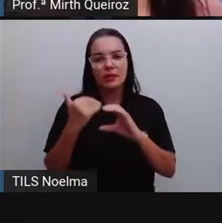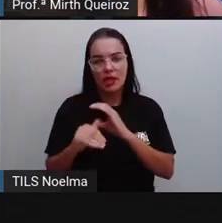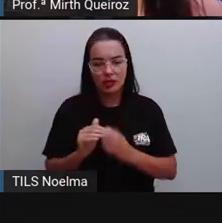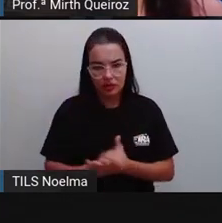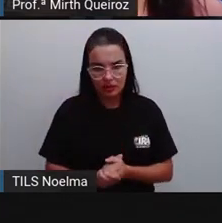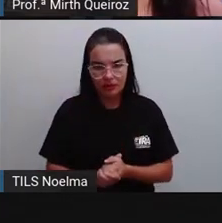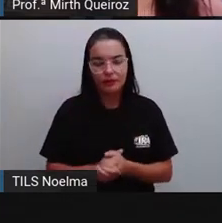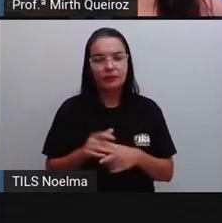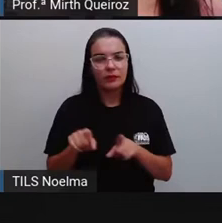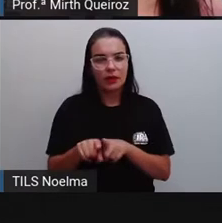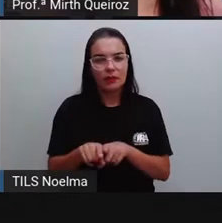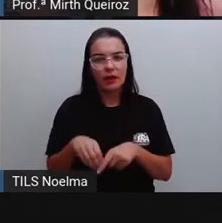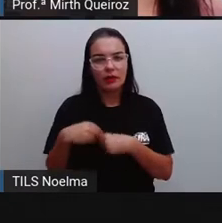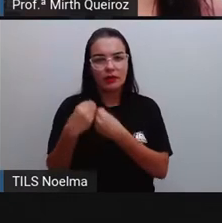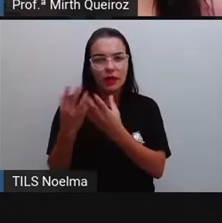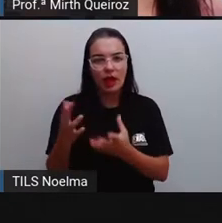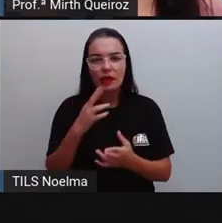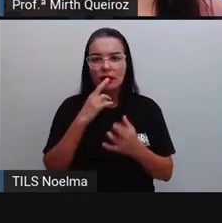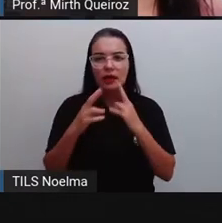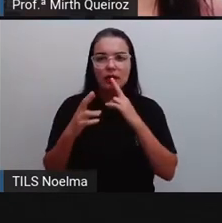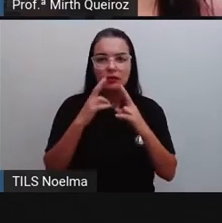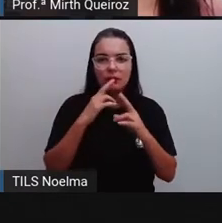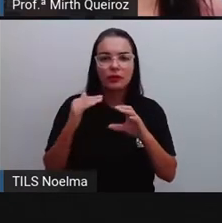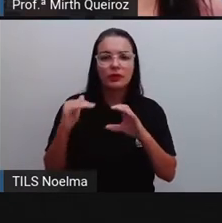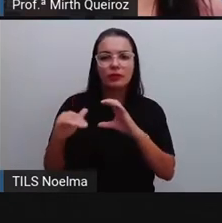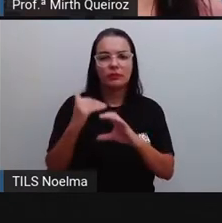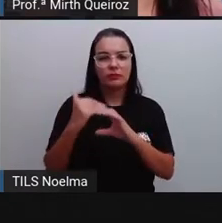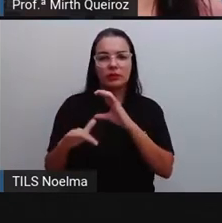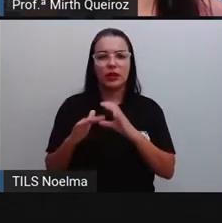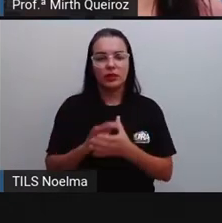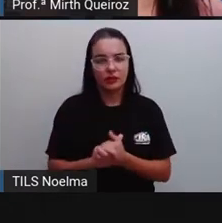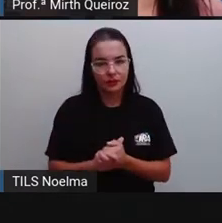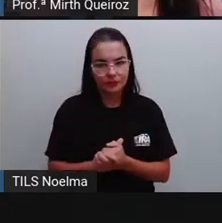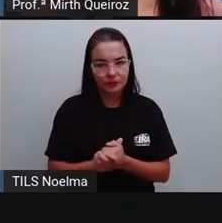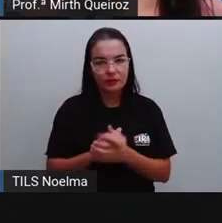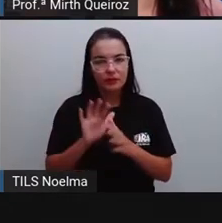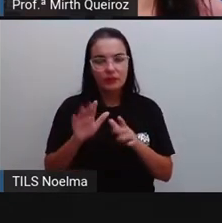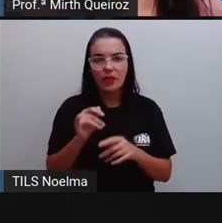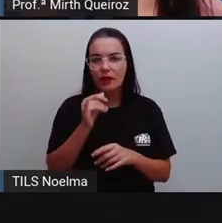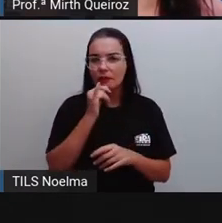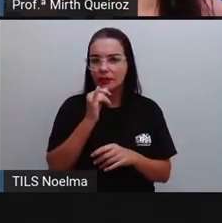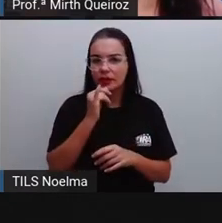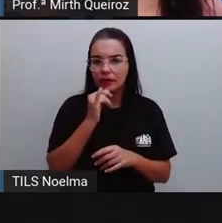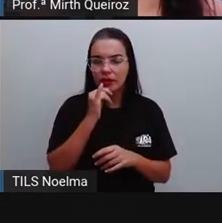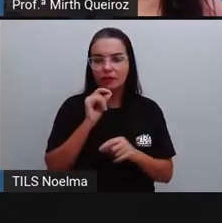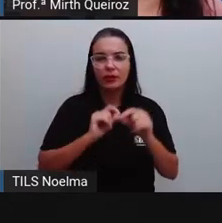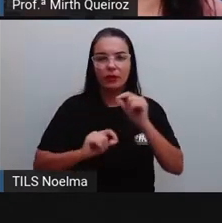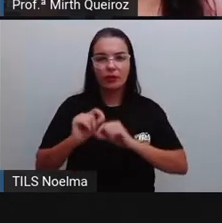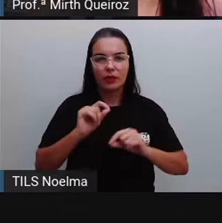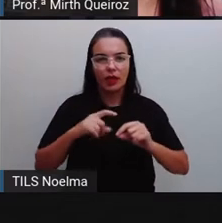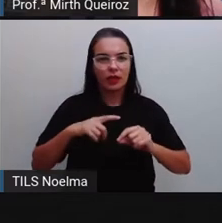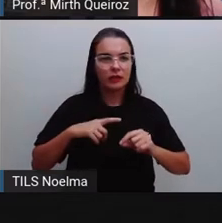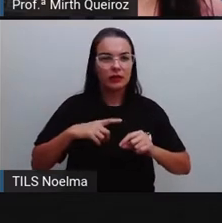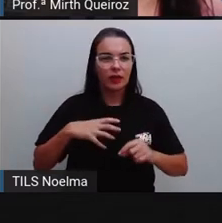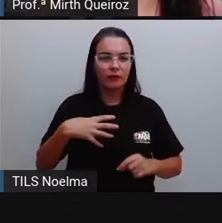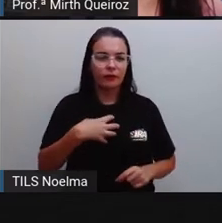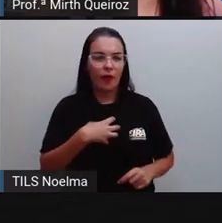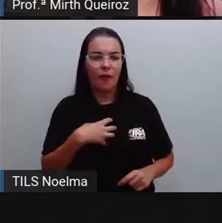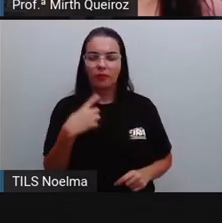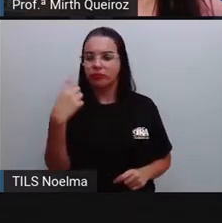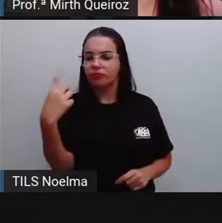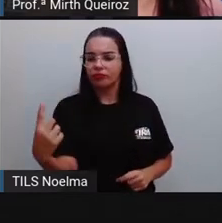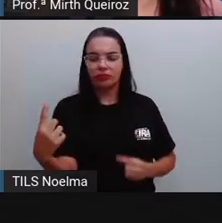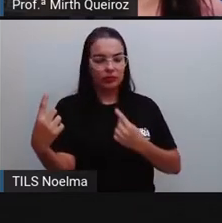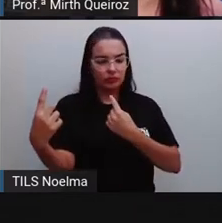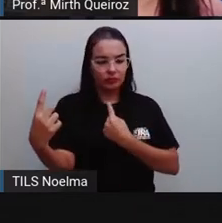uma resposta àquela mensagem, né? Como quando, por exemplo, é um meio de comunicação que é de forma individual,